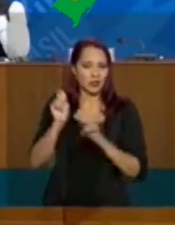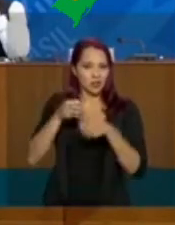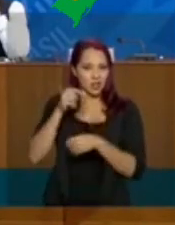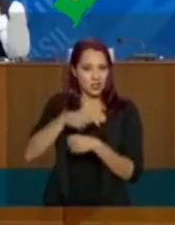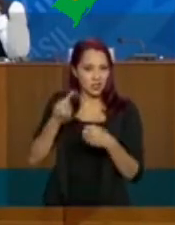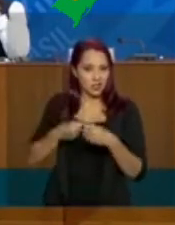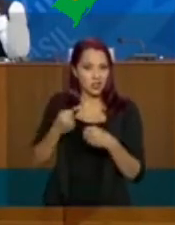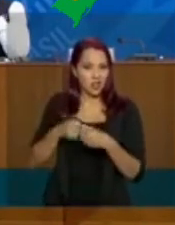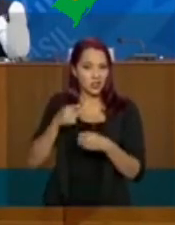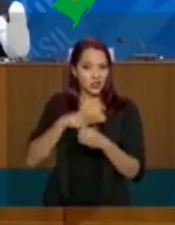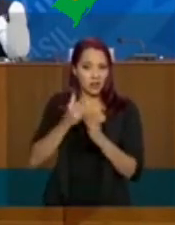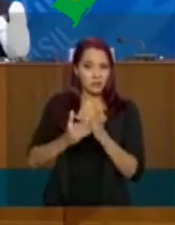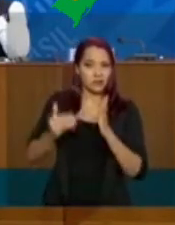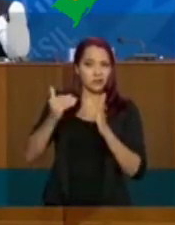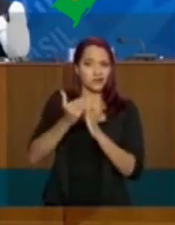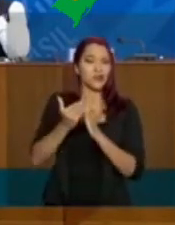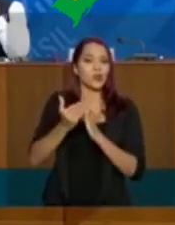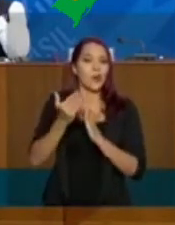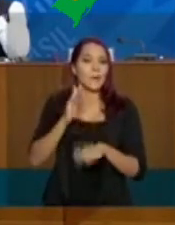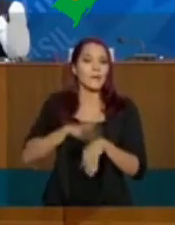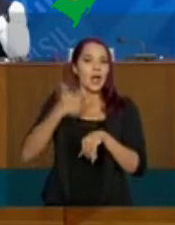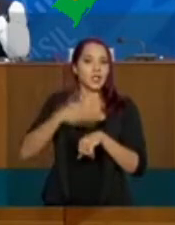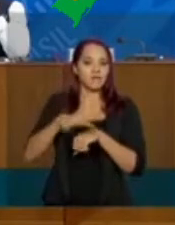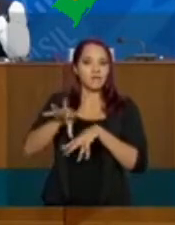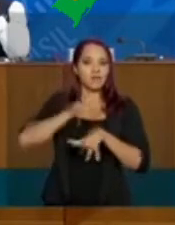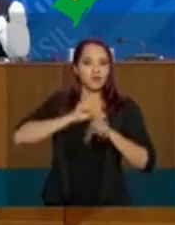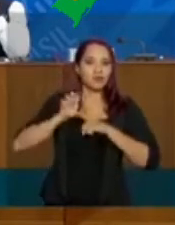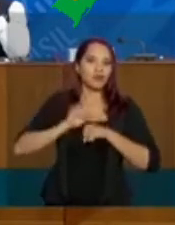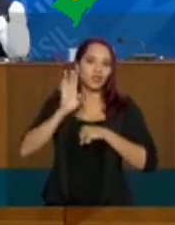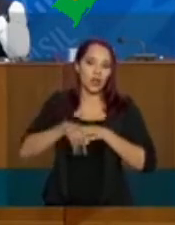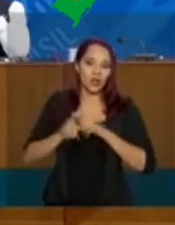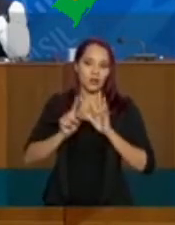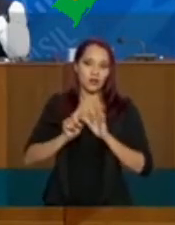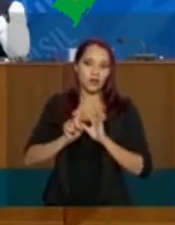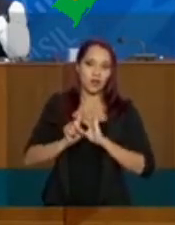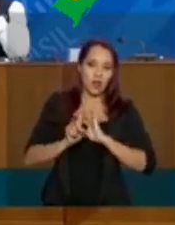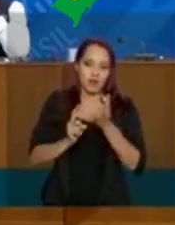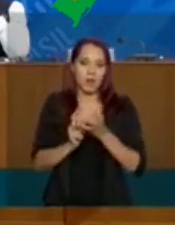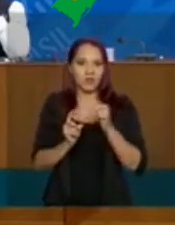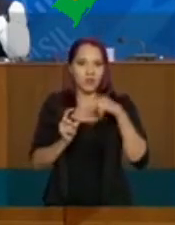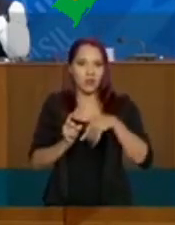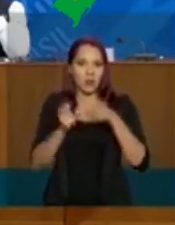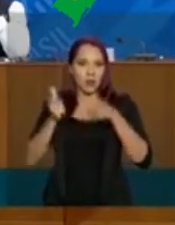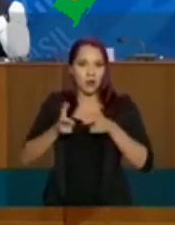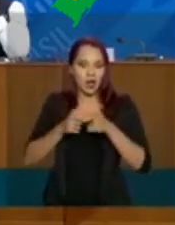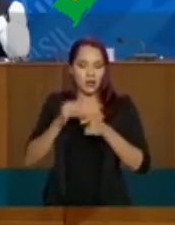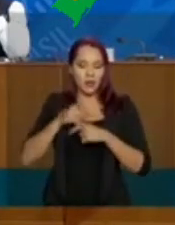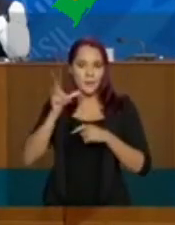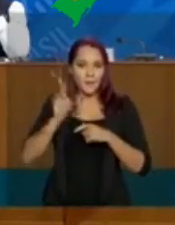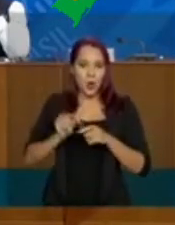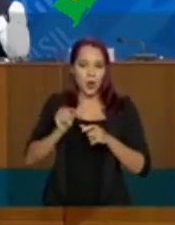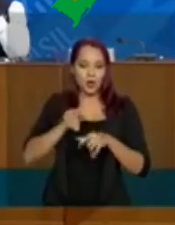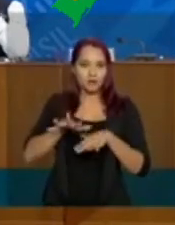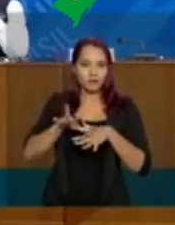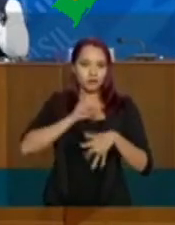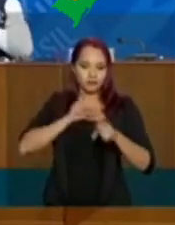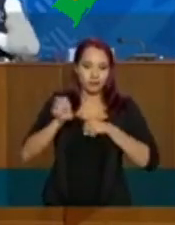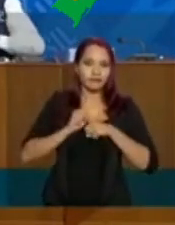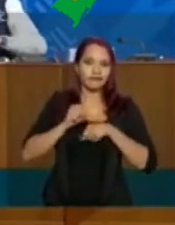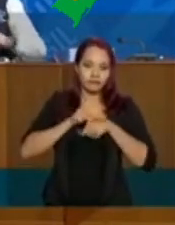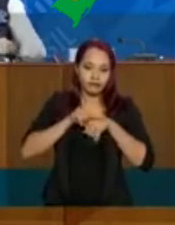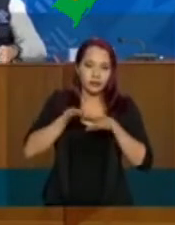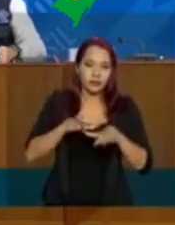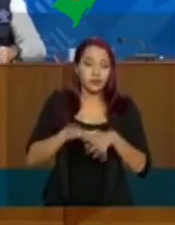essas cidades justamente a subirem os números de infecção, já que o próprio isolamento pode ter levado esses locais a baixa transmissão e contaminação? Sim,